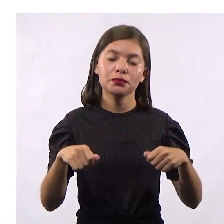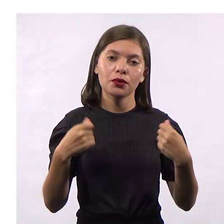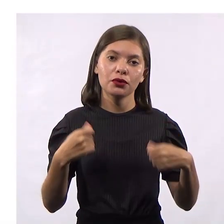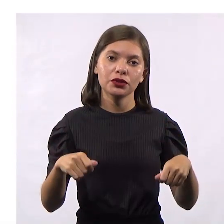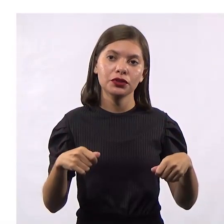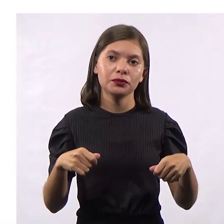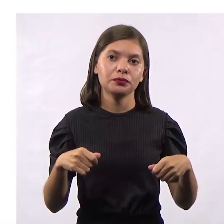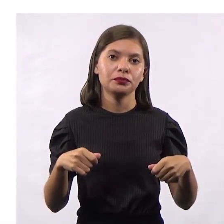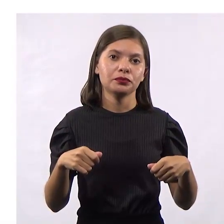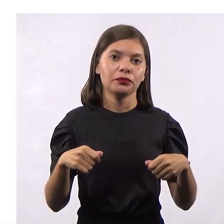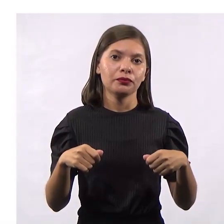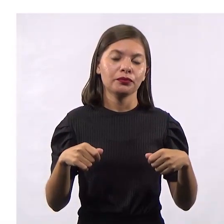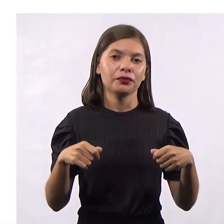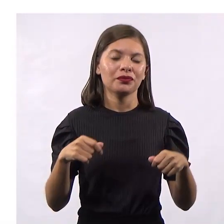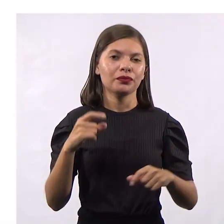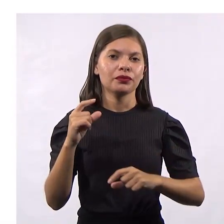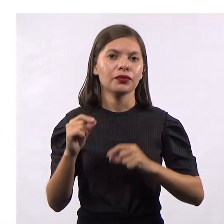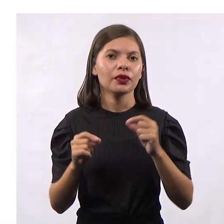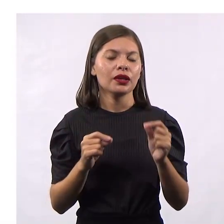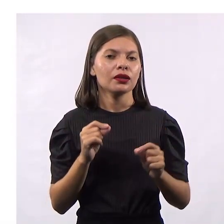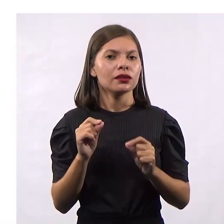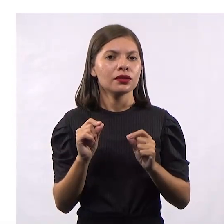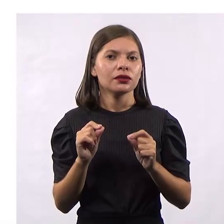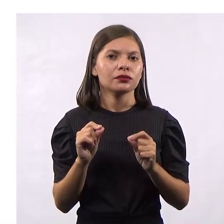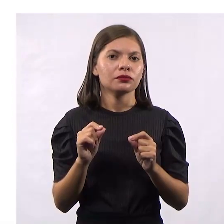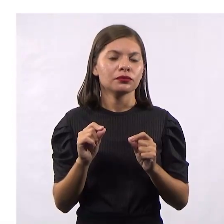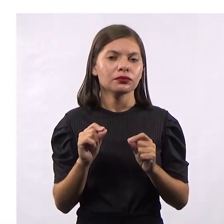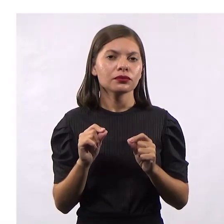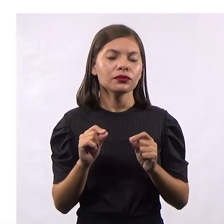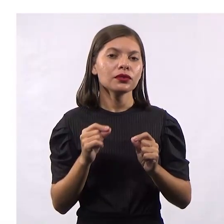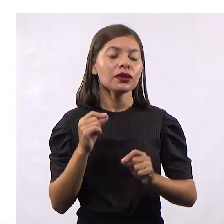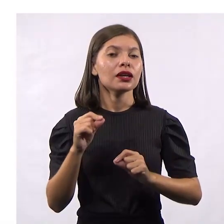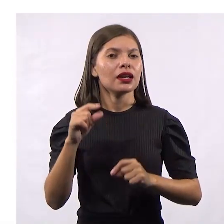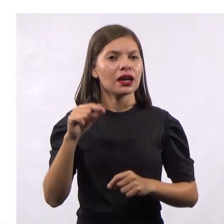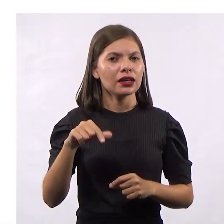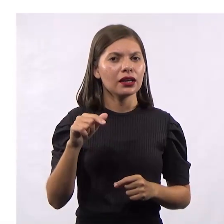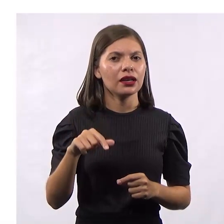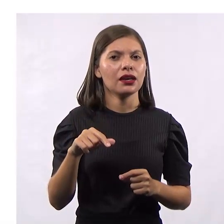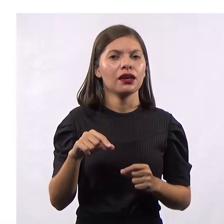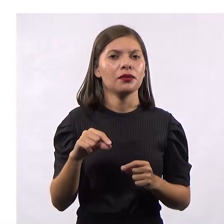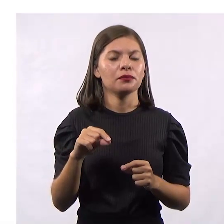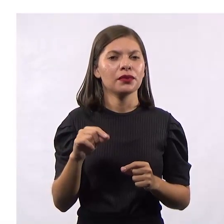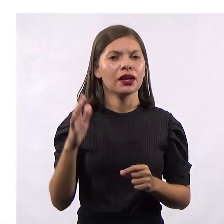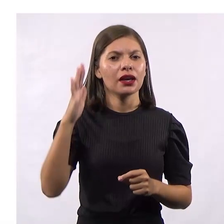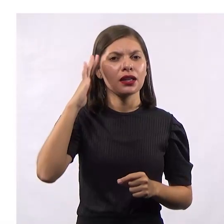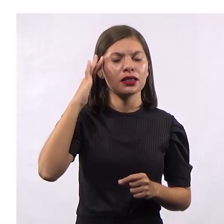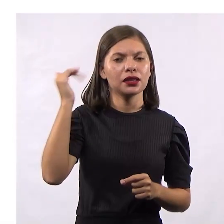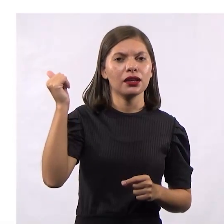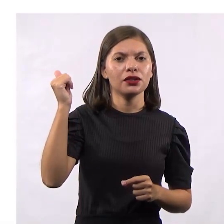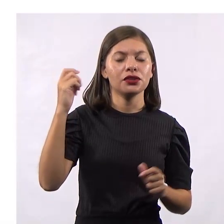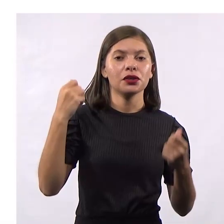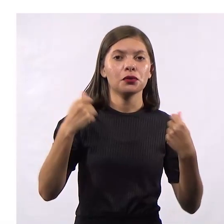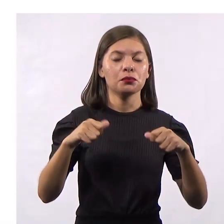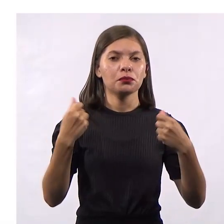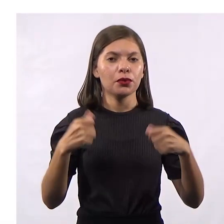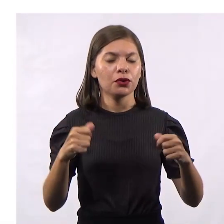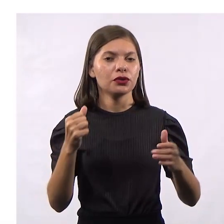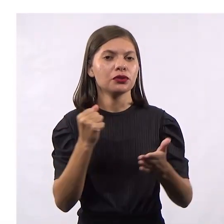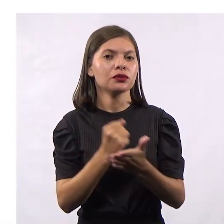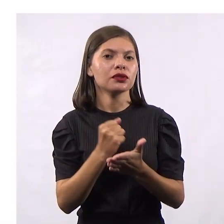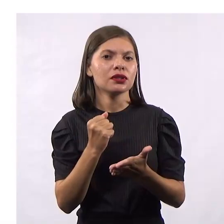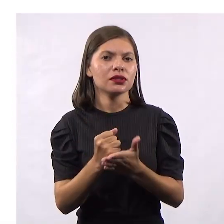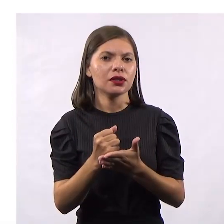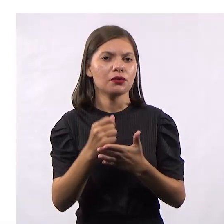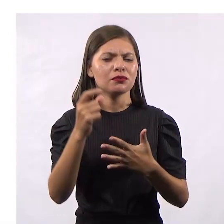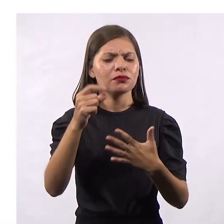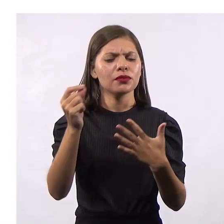é possível sim a subcontratação, contudo ela seria uma exceção, tá? E aí, neste caso, para quem entende que é